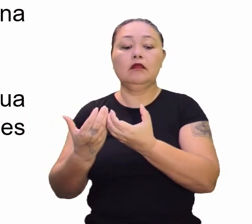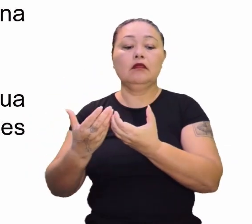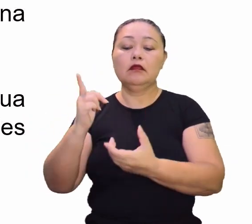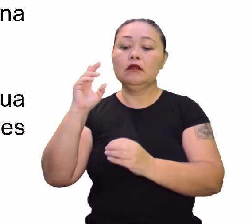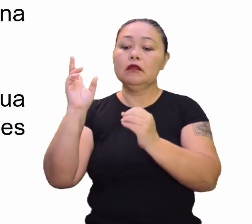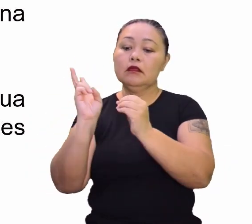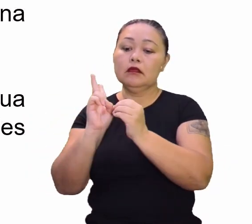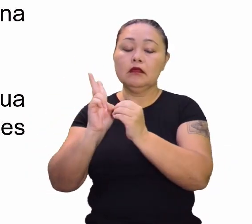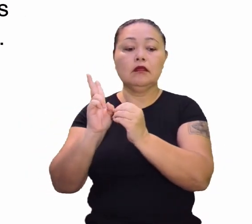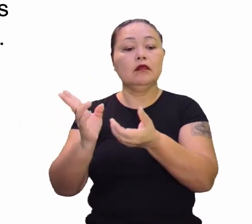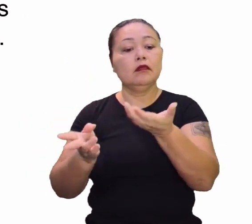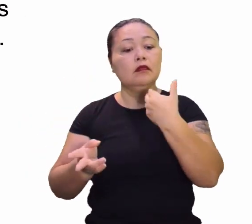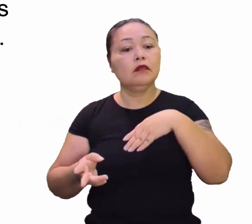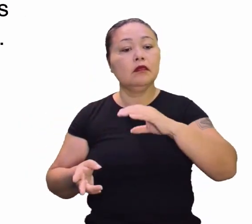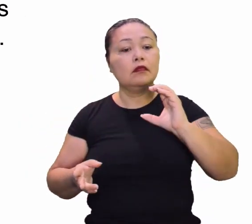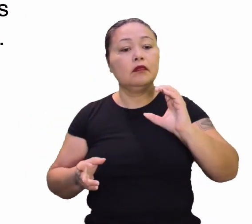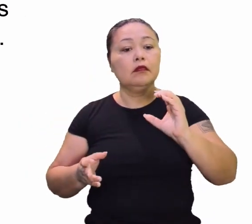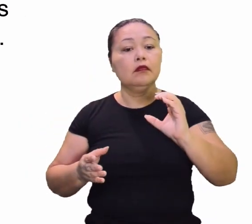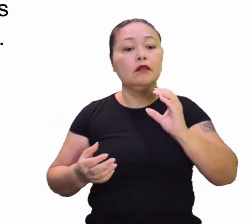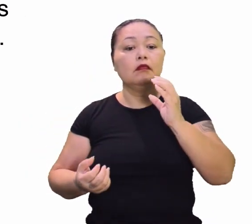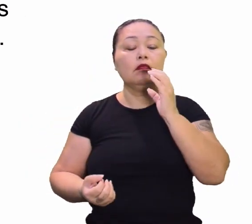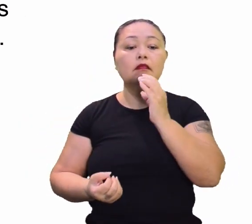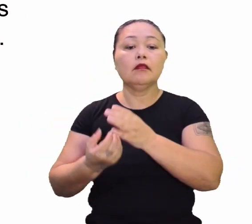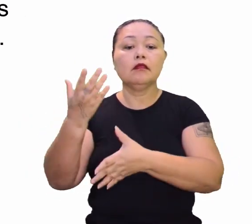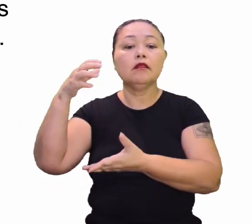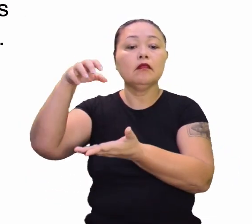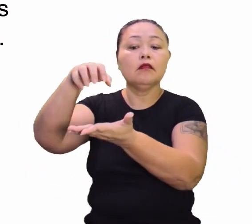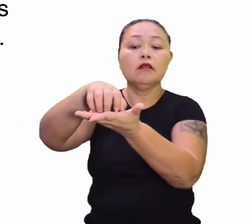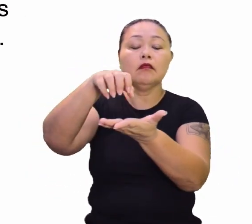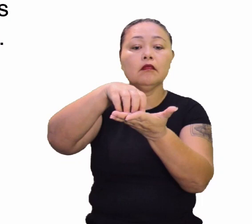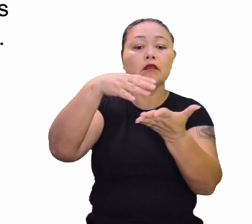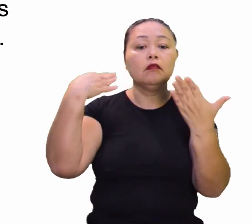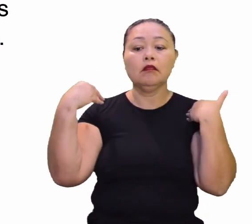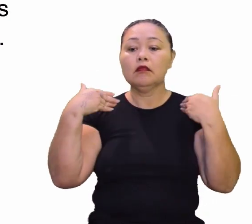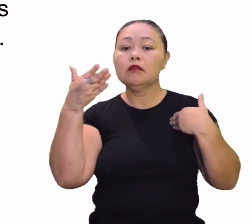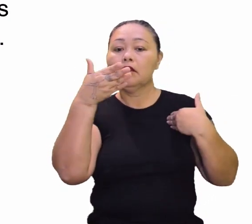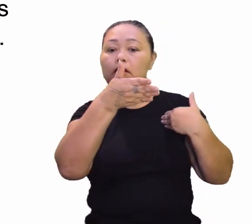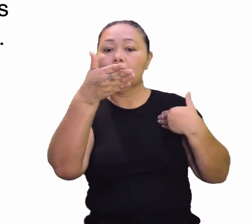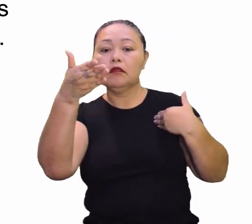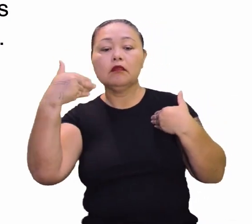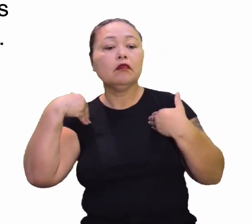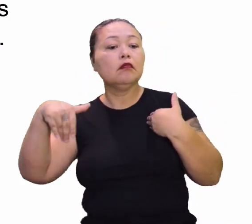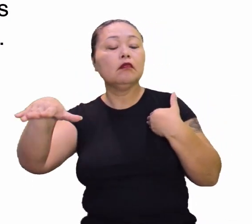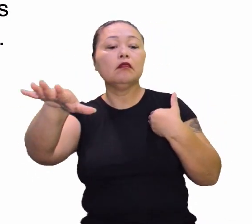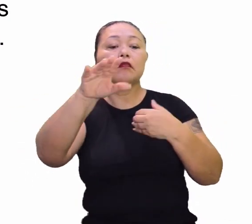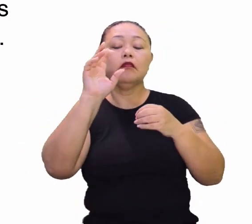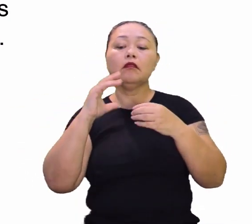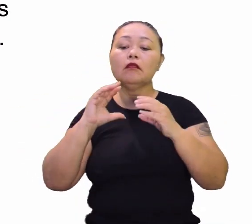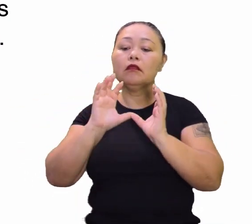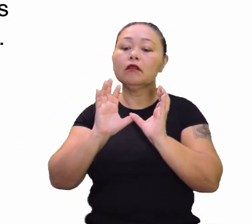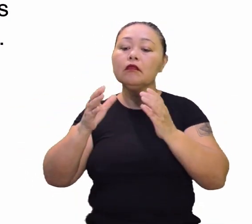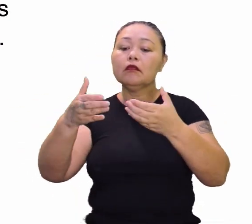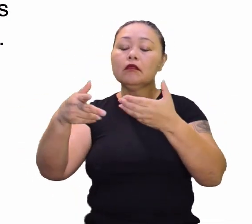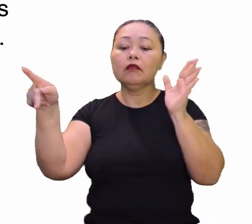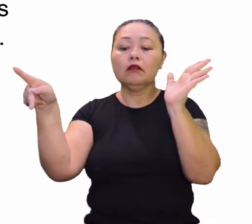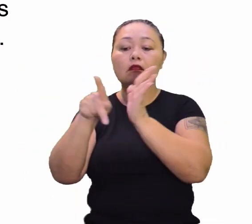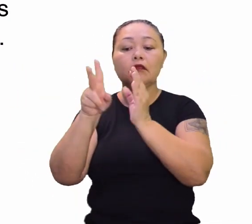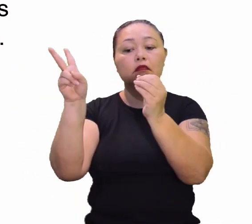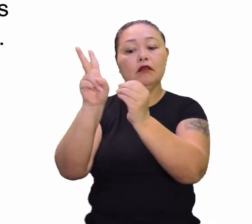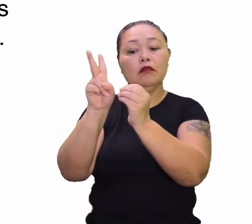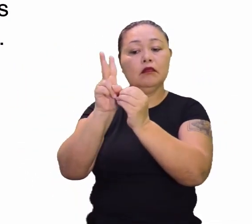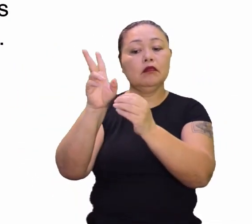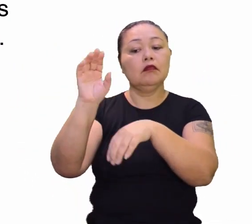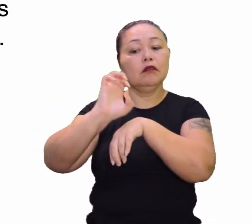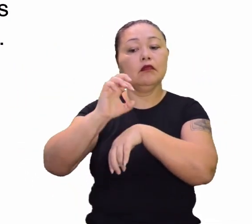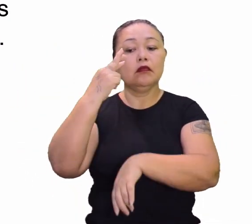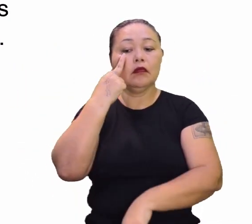para as comunidades indígenas. C. Criação de pontos turísticos em todos os espaços nas aldeias